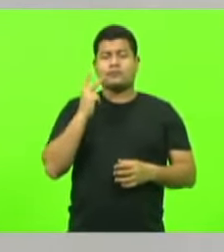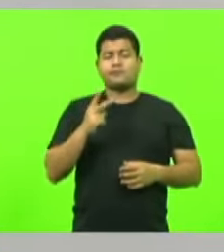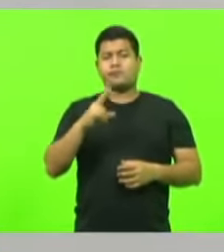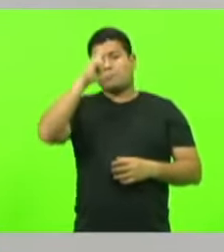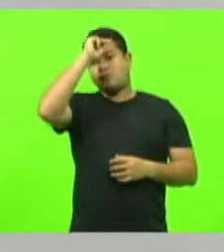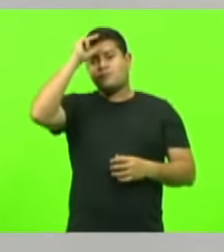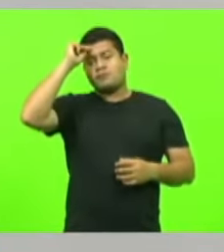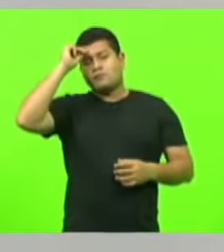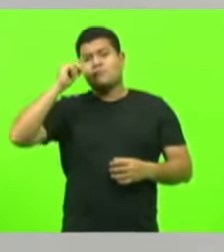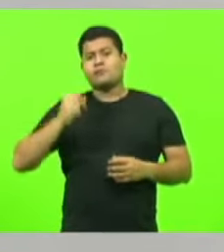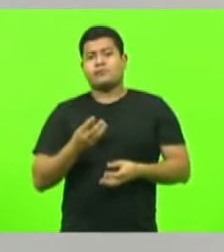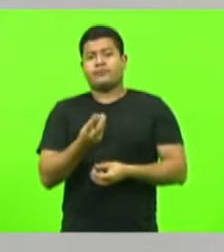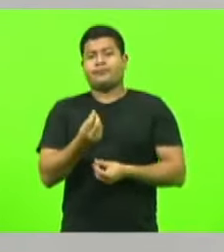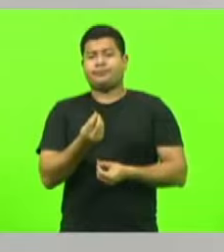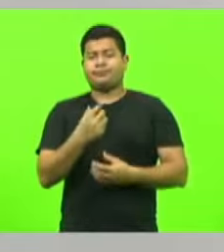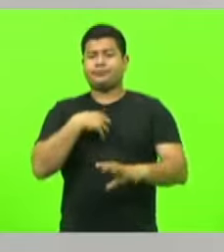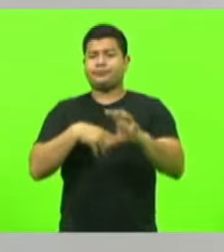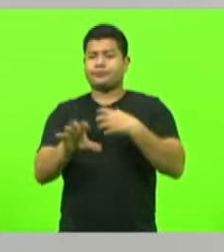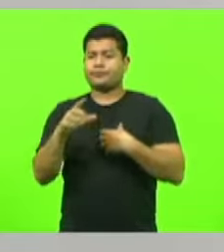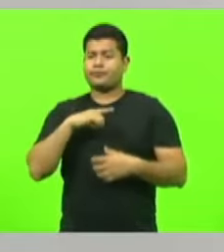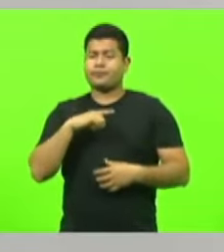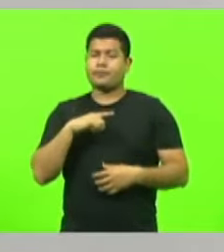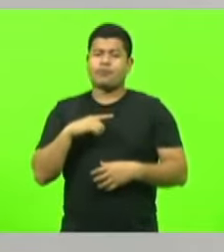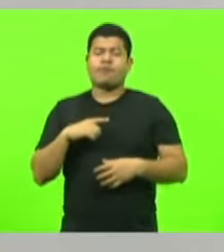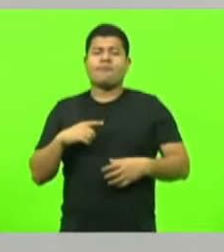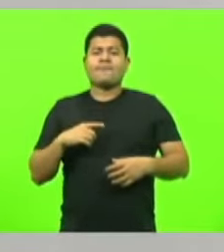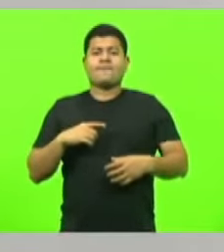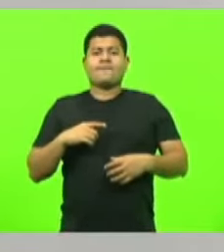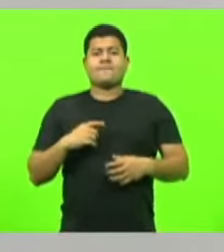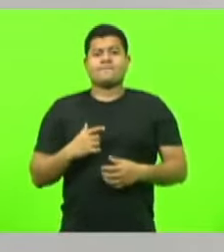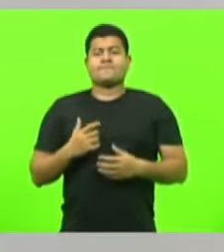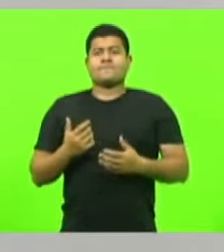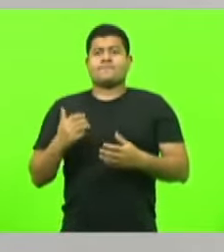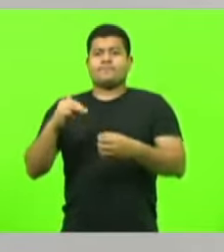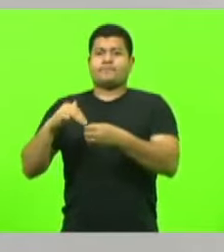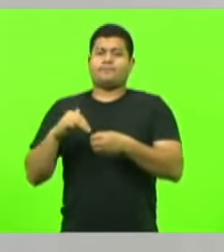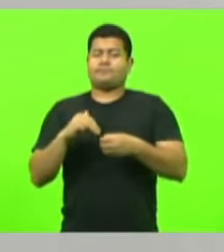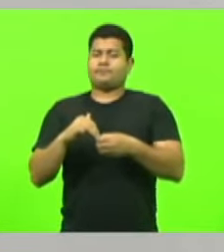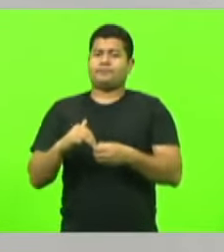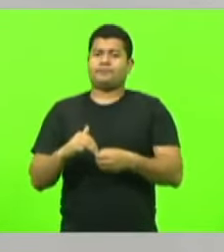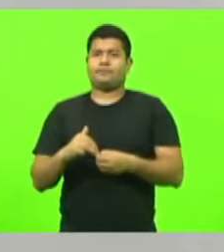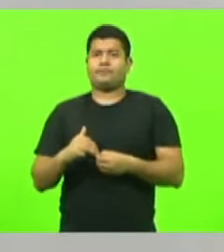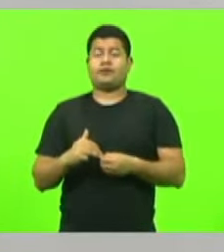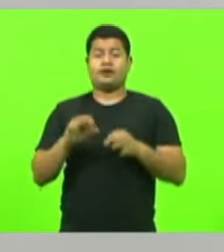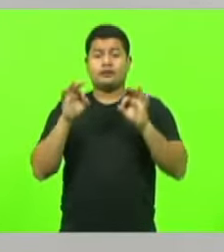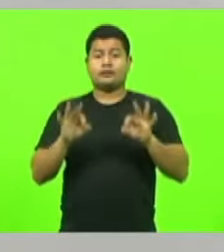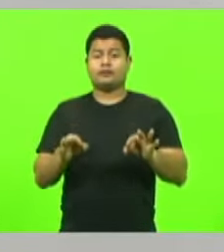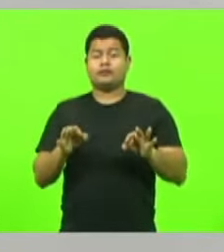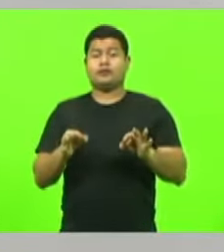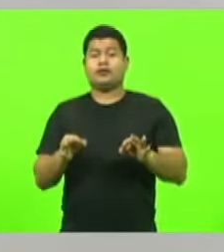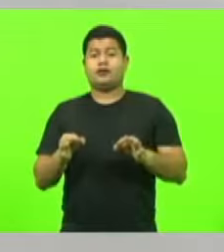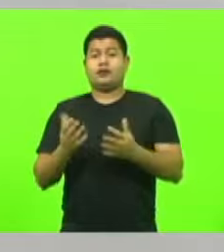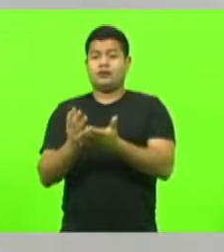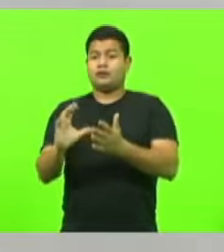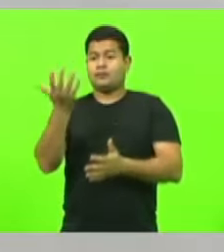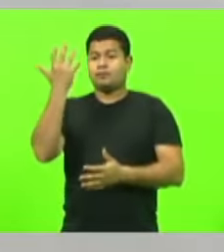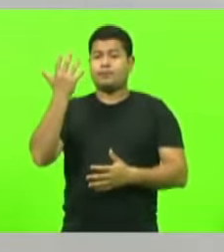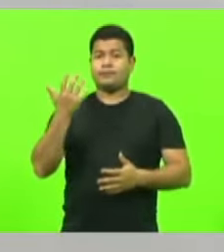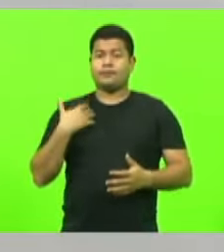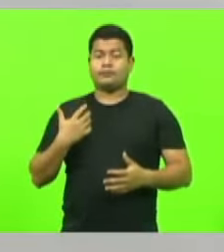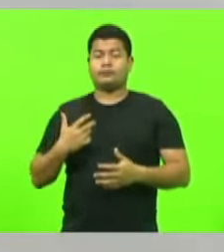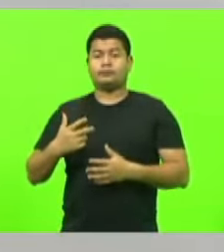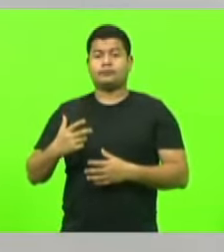se sensibilizam com as causas municipalistas e tenho certeza que numa situação dessa, de calamidade pública